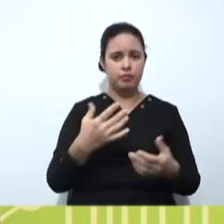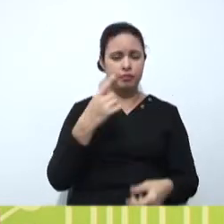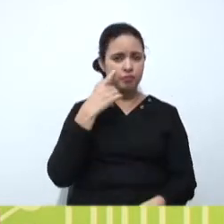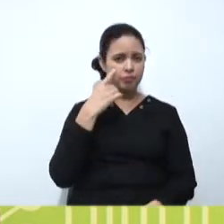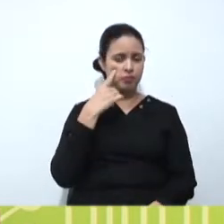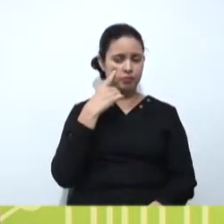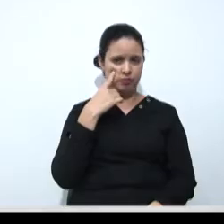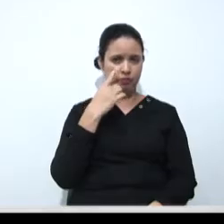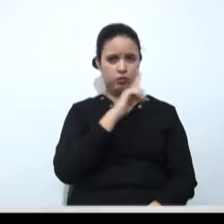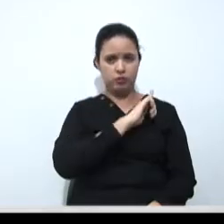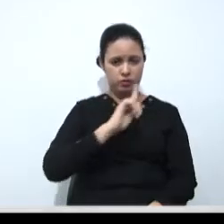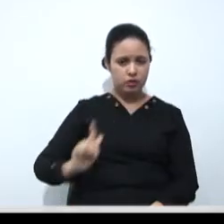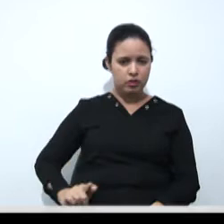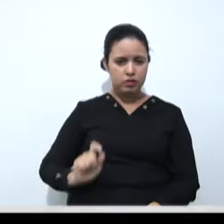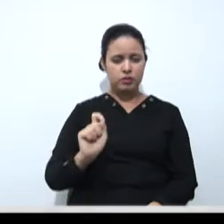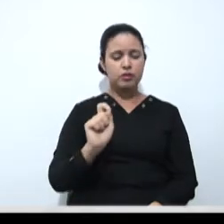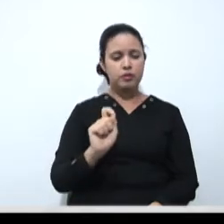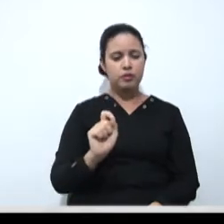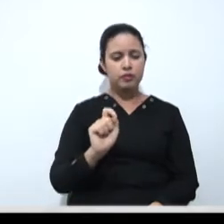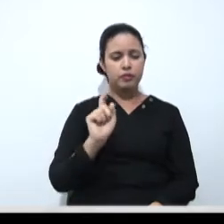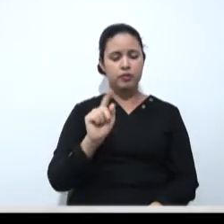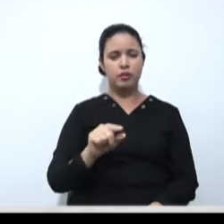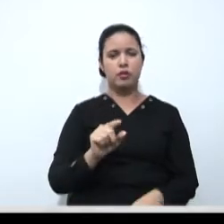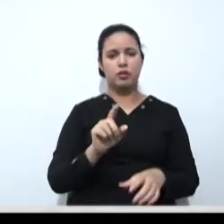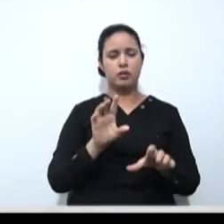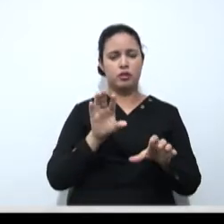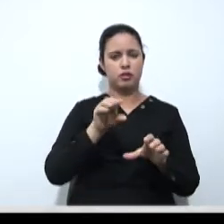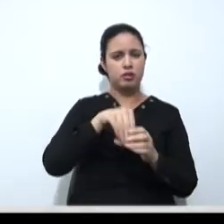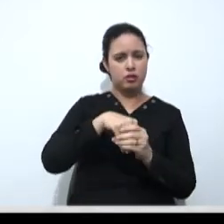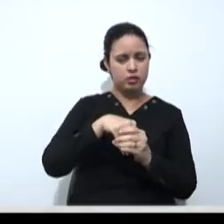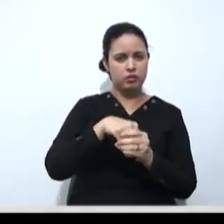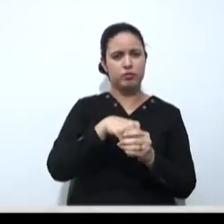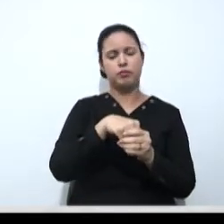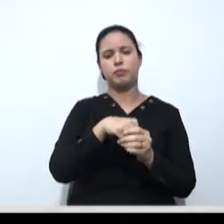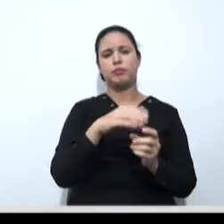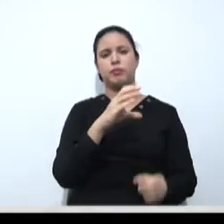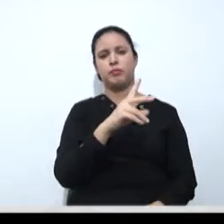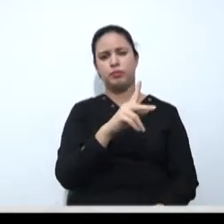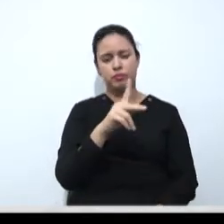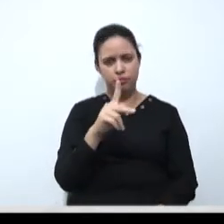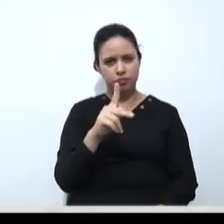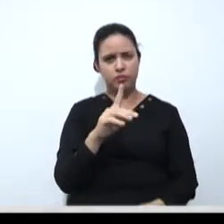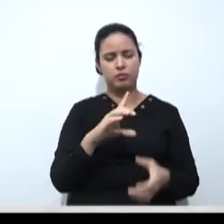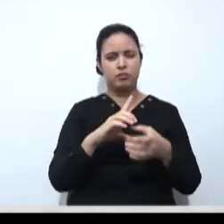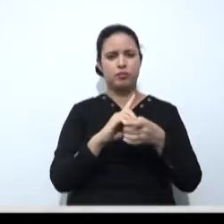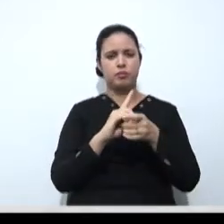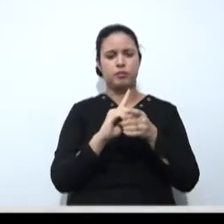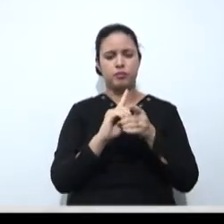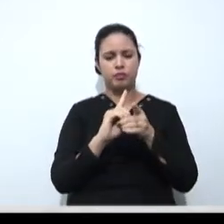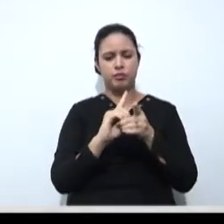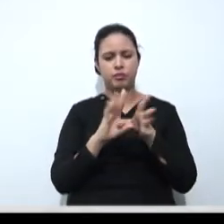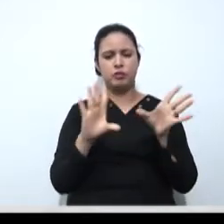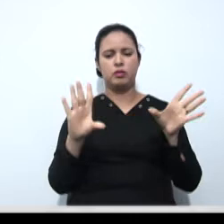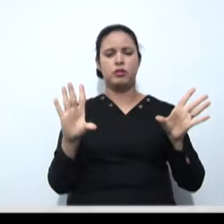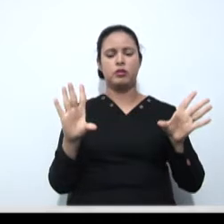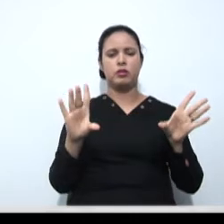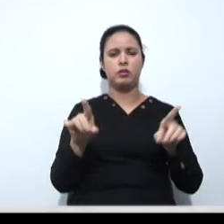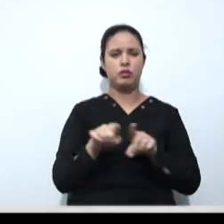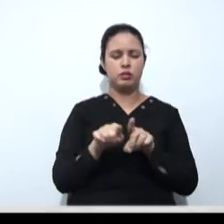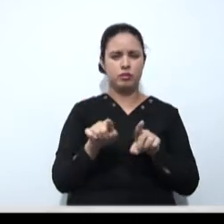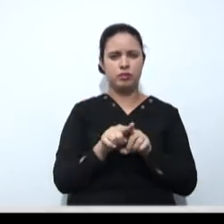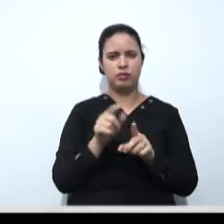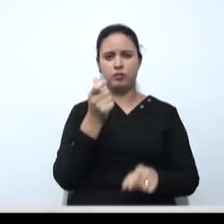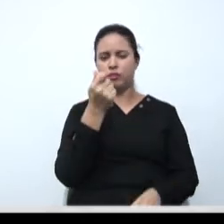comigo, em organizações de natureza cooperativas, de natureza democrática, de natureza associativa, pode